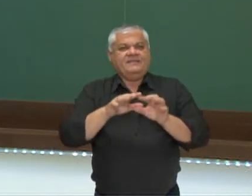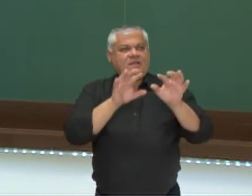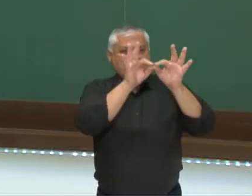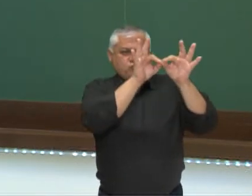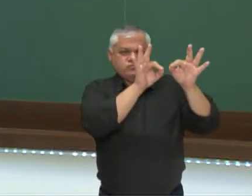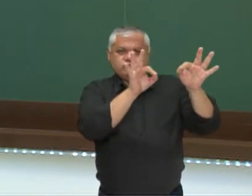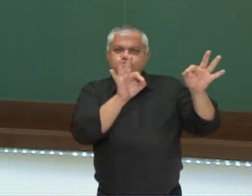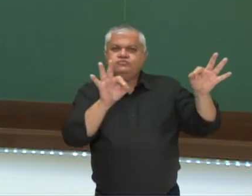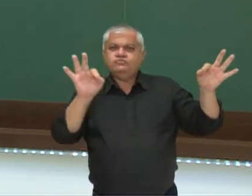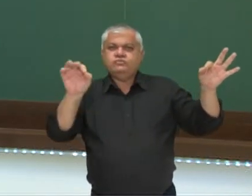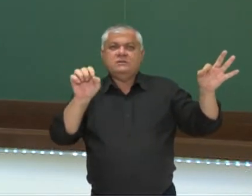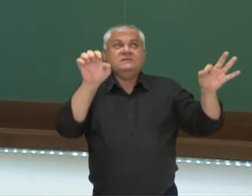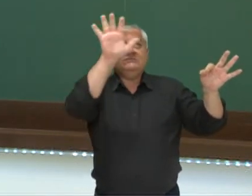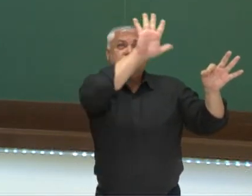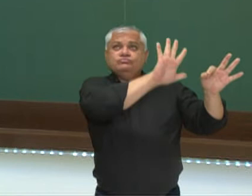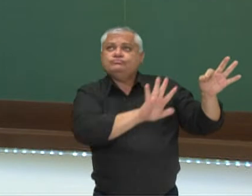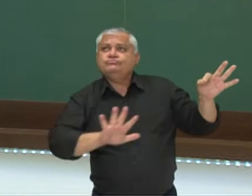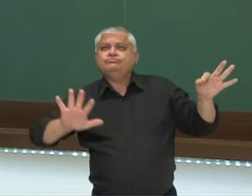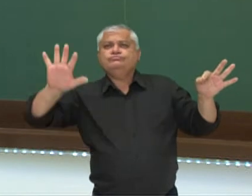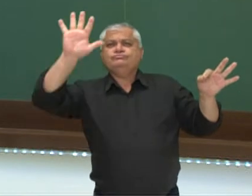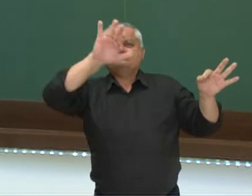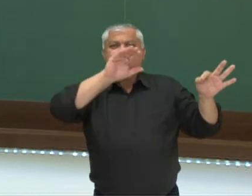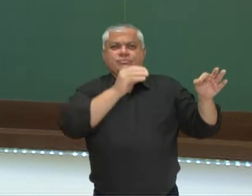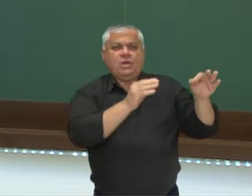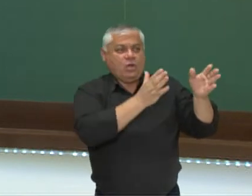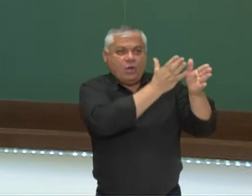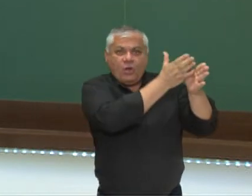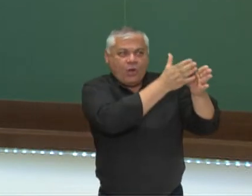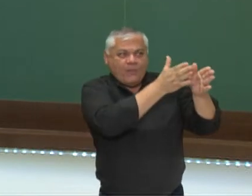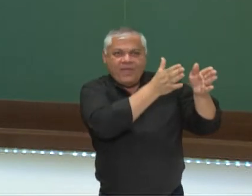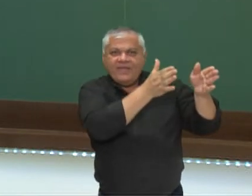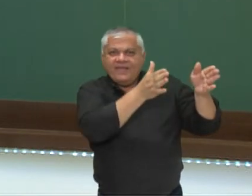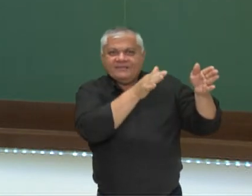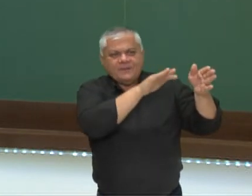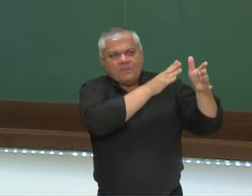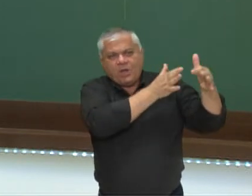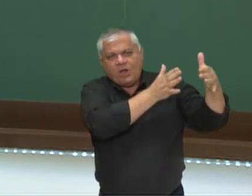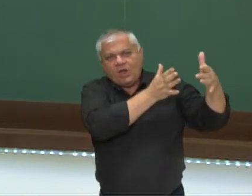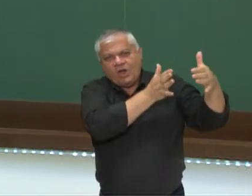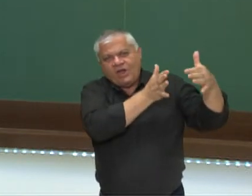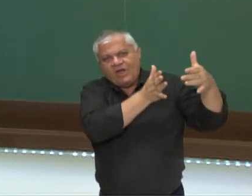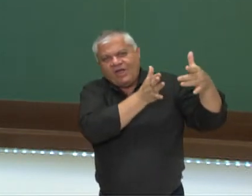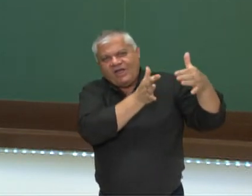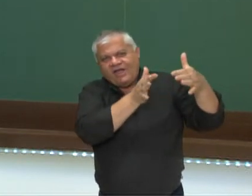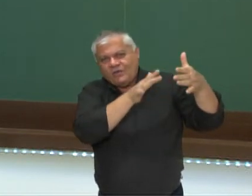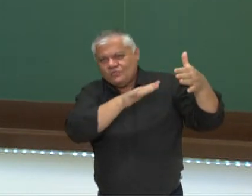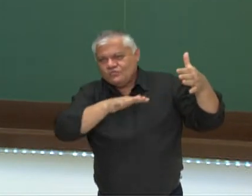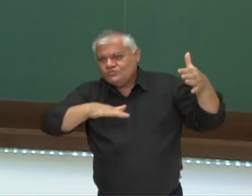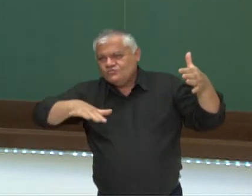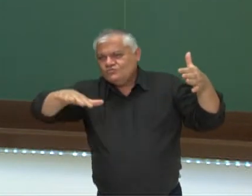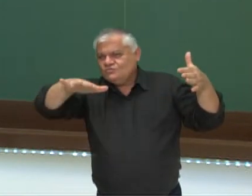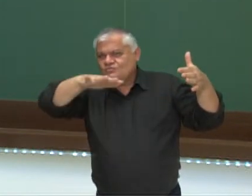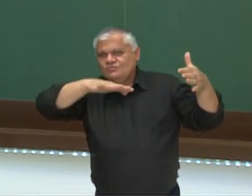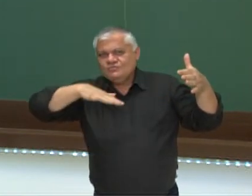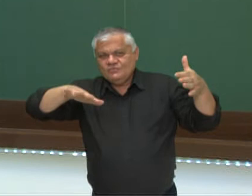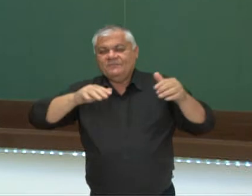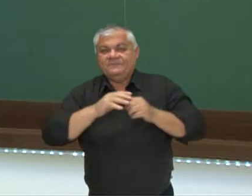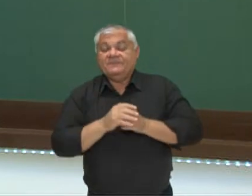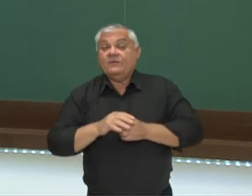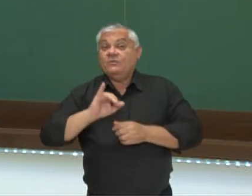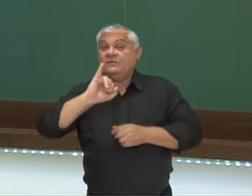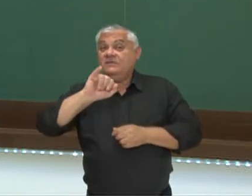fim encontram-se dentro do estado do Paraná. Vale destacar que, quando falamos da bacia hidrográfica do Iguaçu, ela